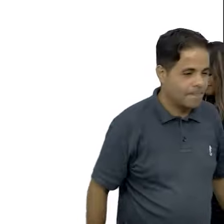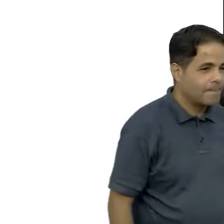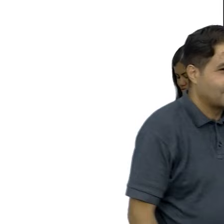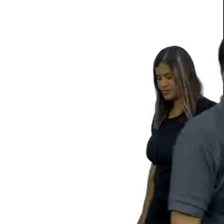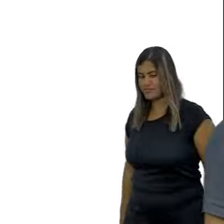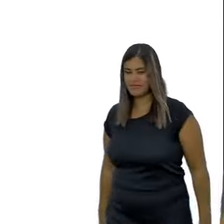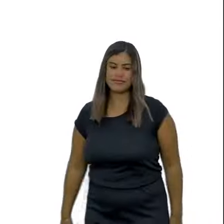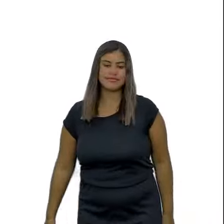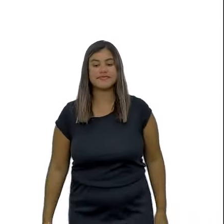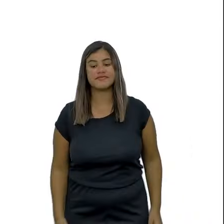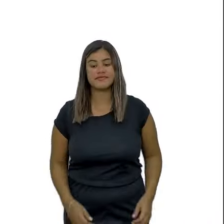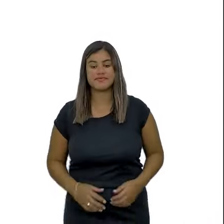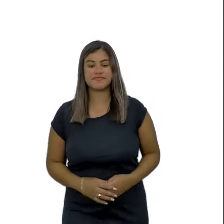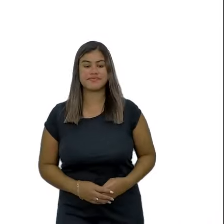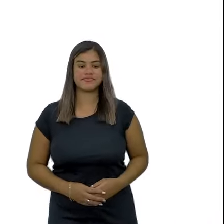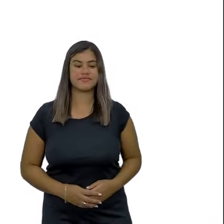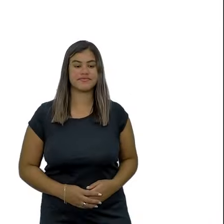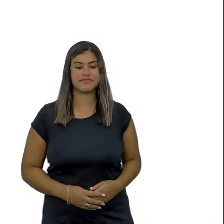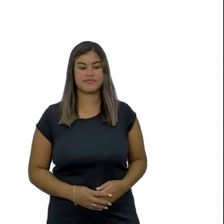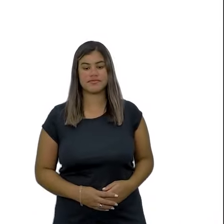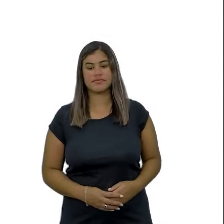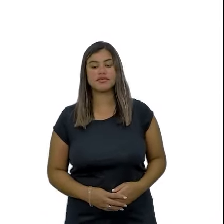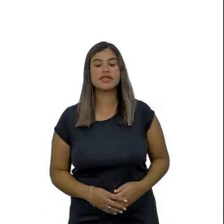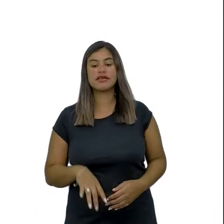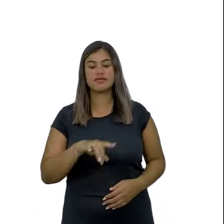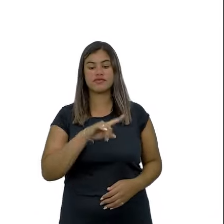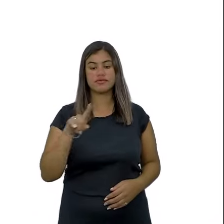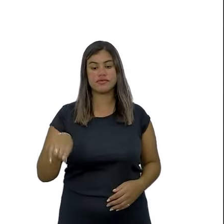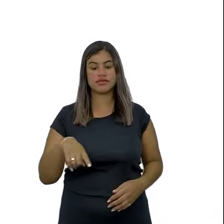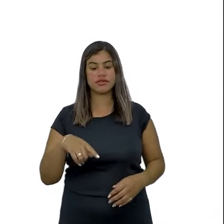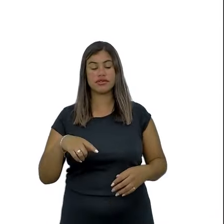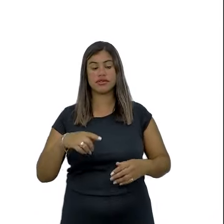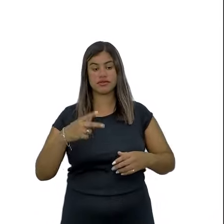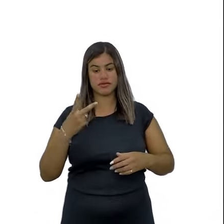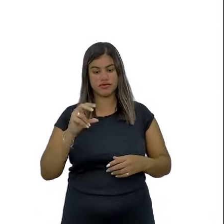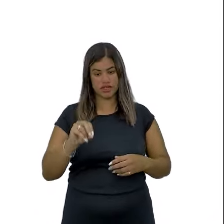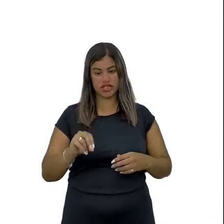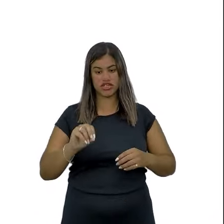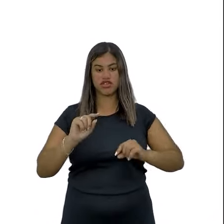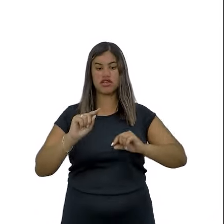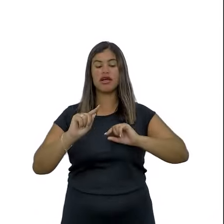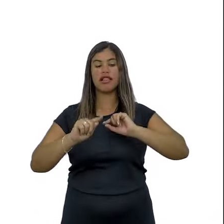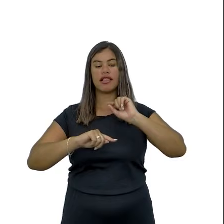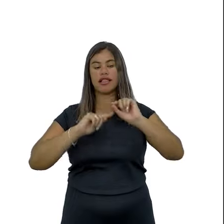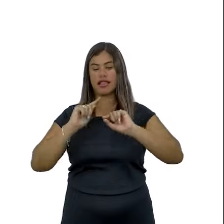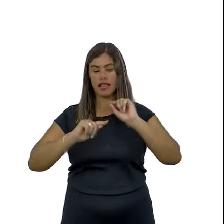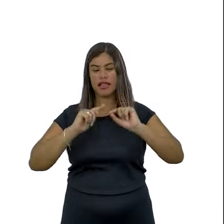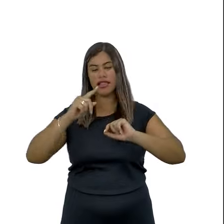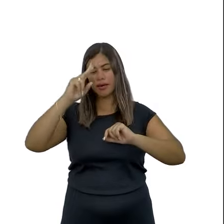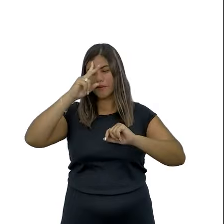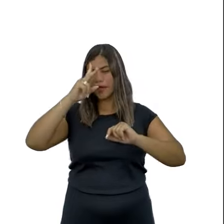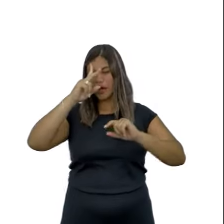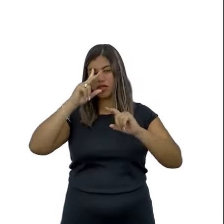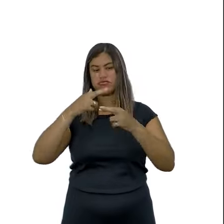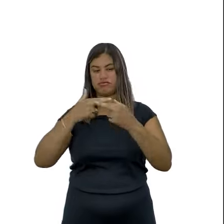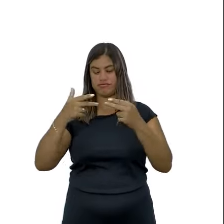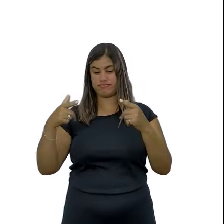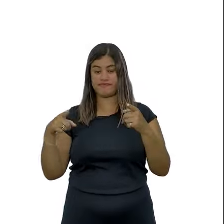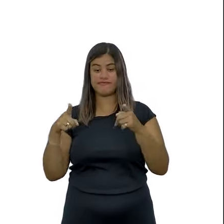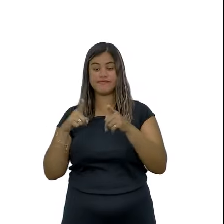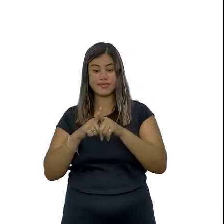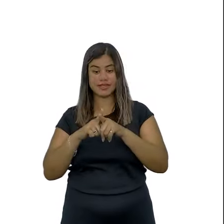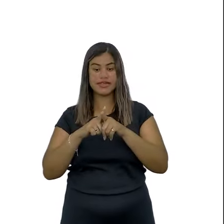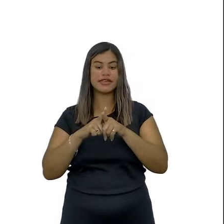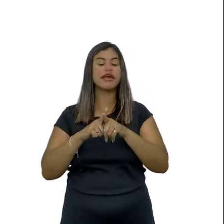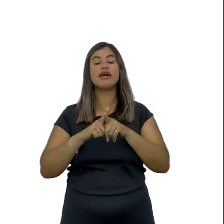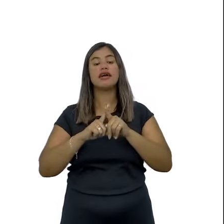e totaliza 20, lembrando que a gente começa com coleções pequenas,